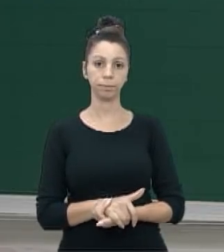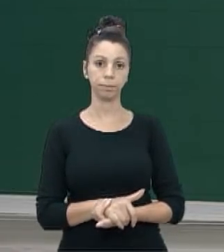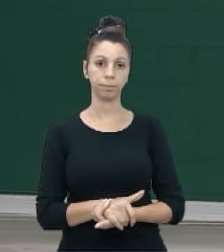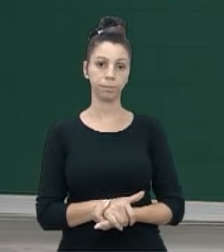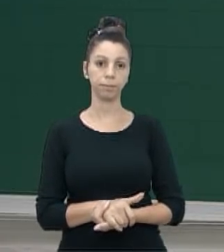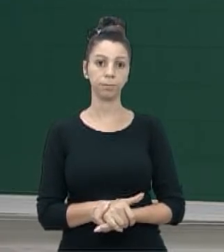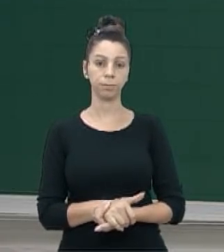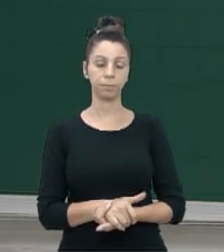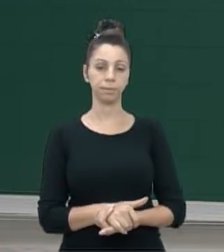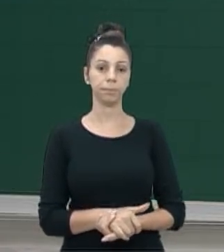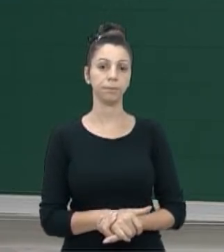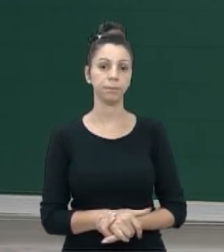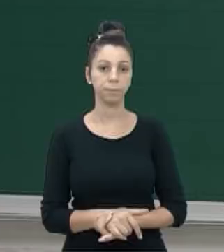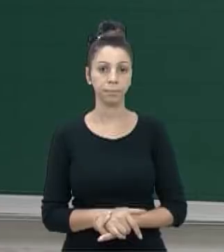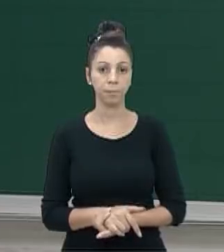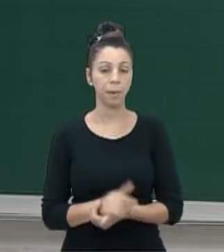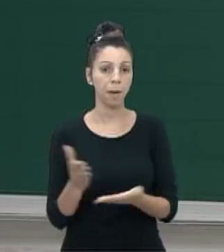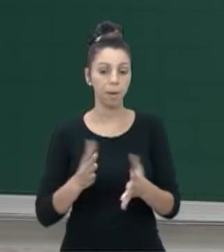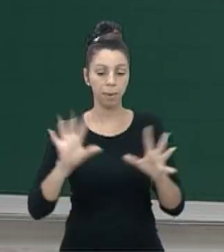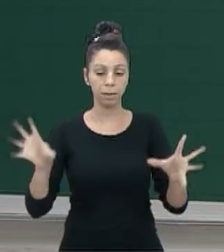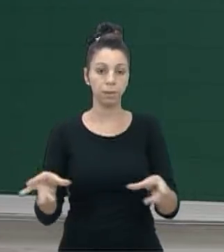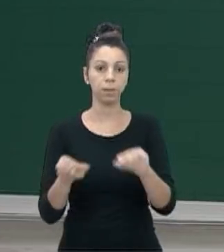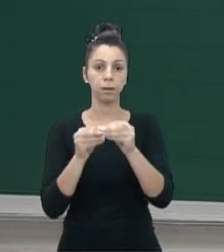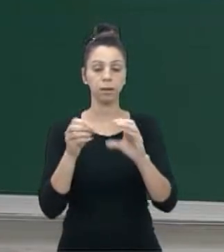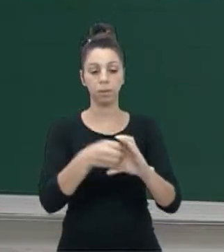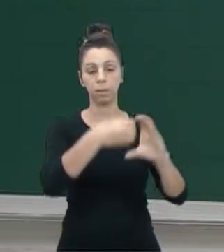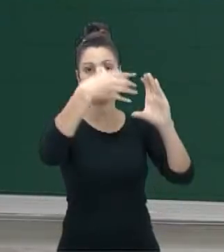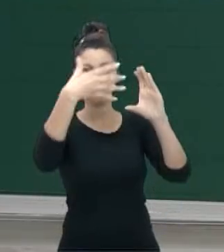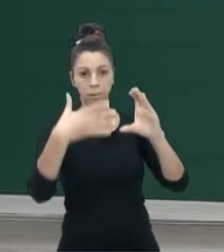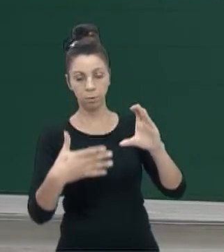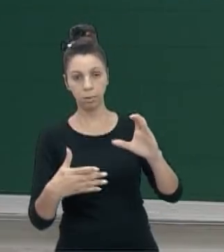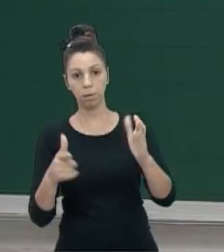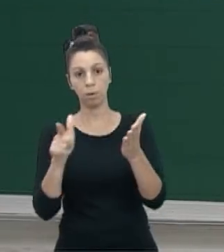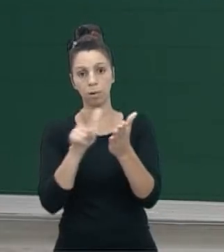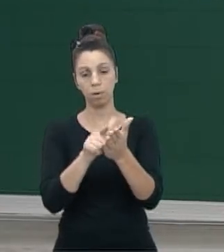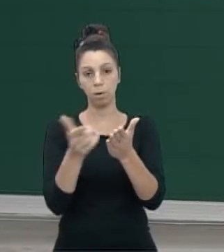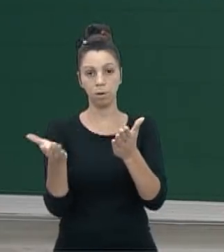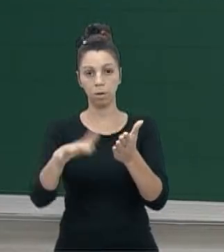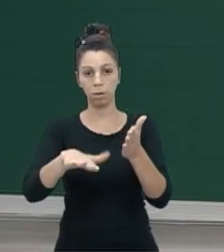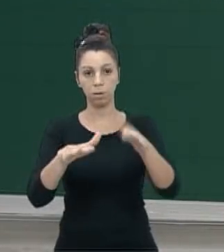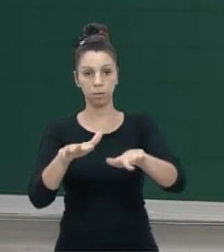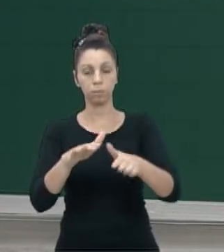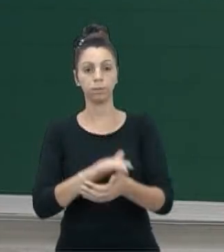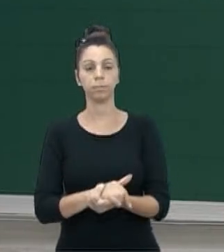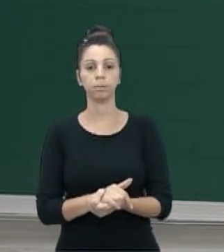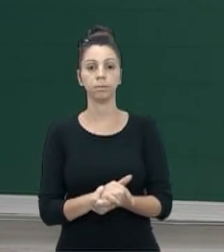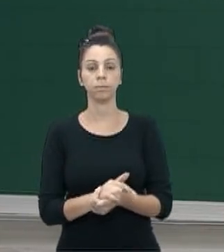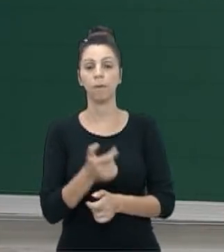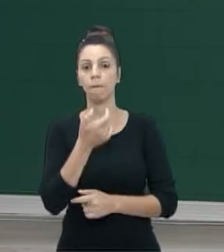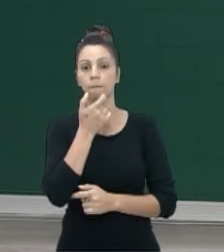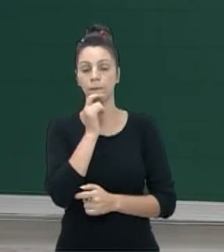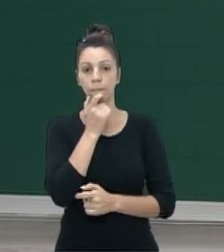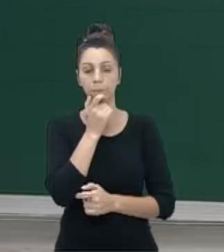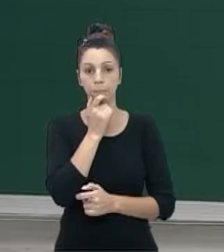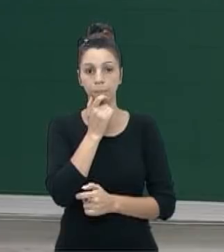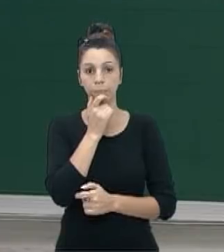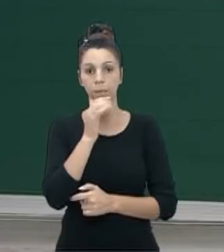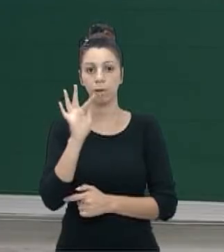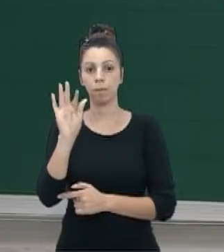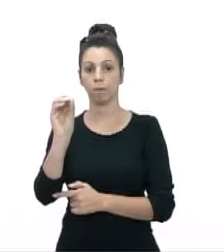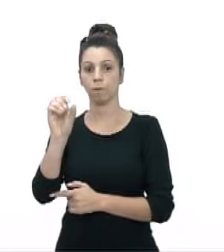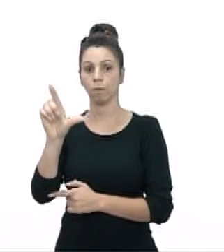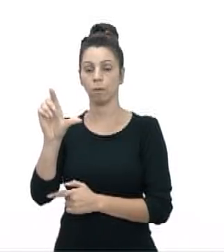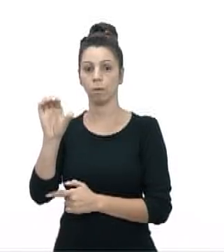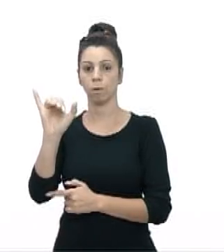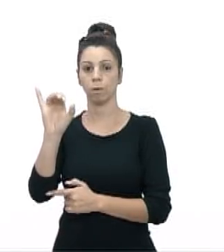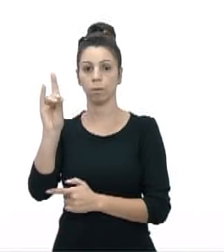Então, vamos fazer aqui uma breve revisão sobre as características do folder. Então, o folder vem do inglês e significa pasta,